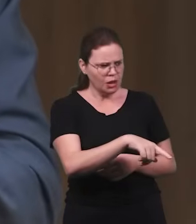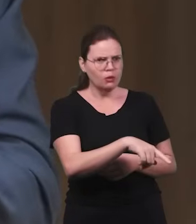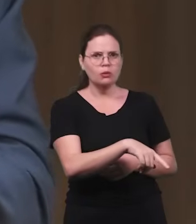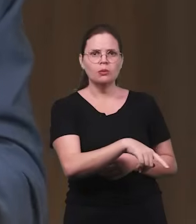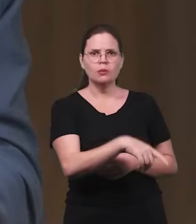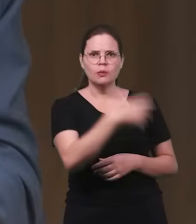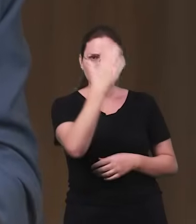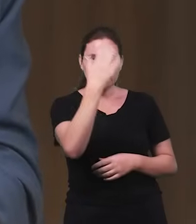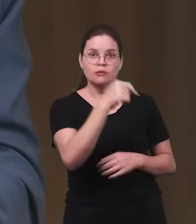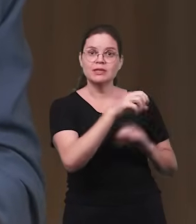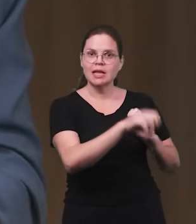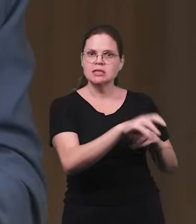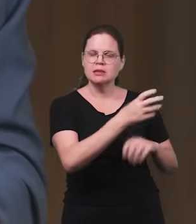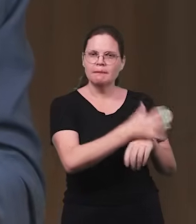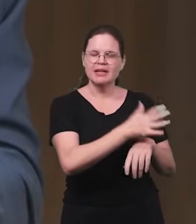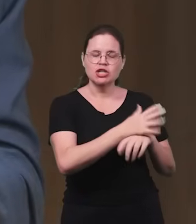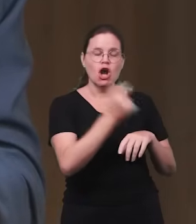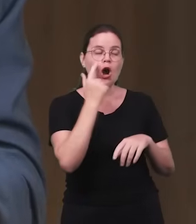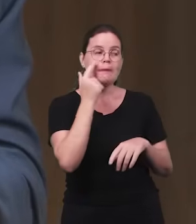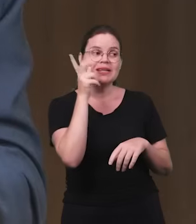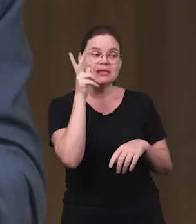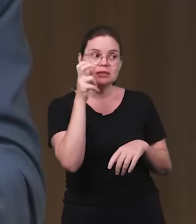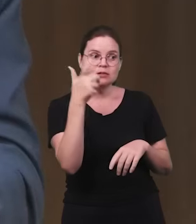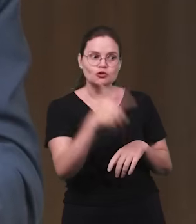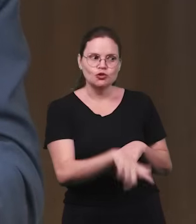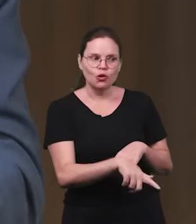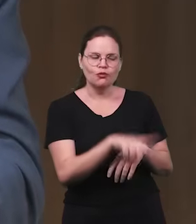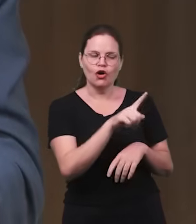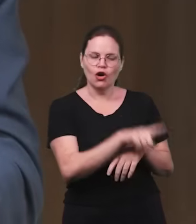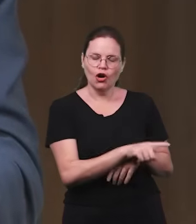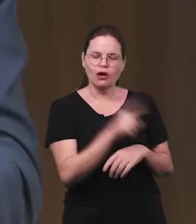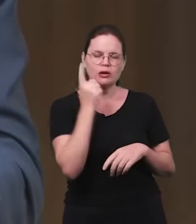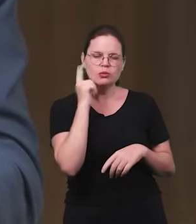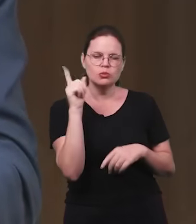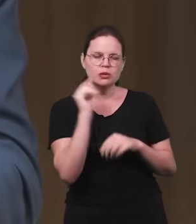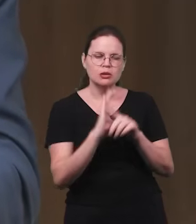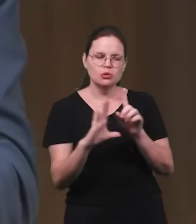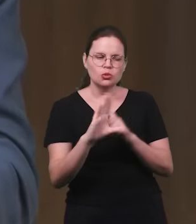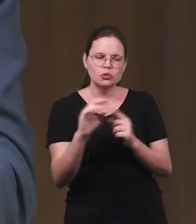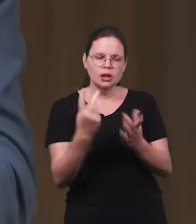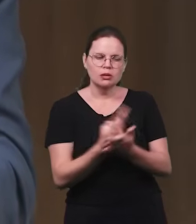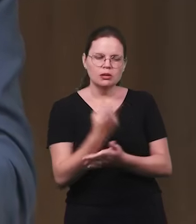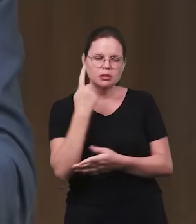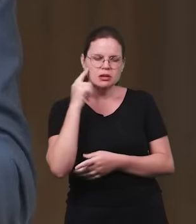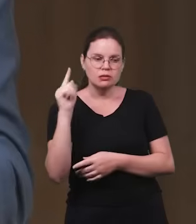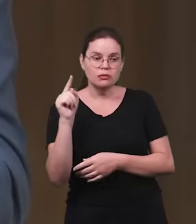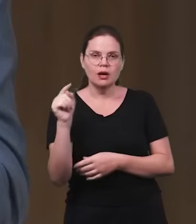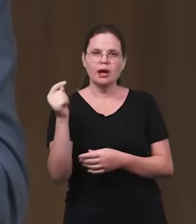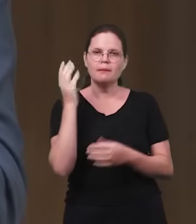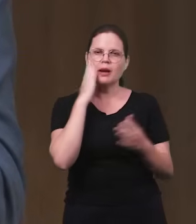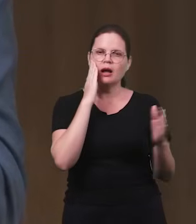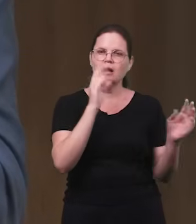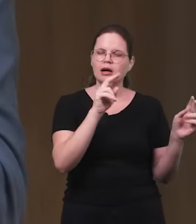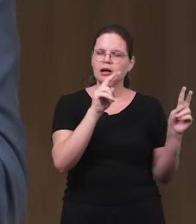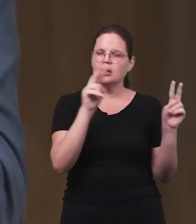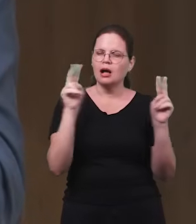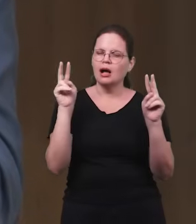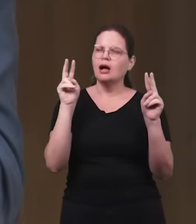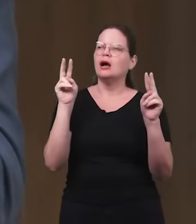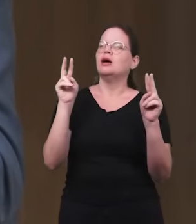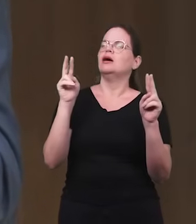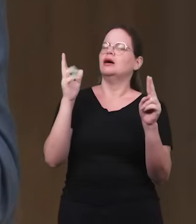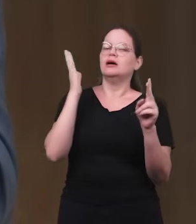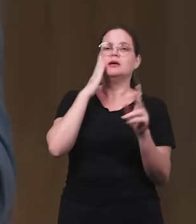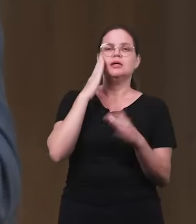está adestrando, olha, está treinando ele para entender o que é um culto, fazer a leitura de um culto, ter